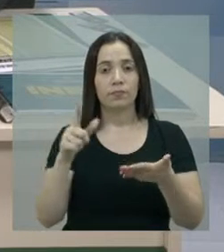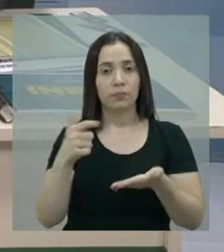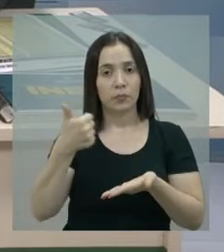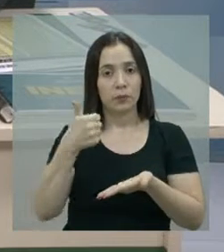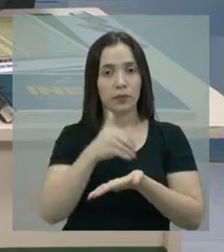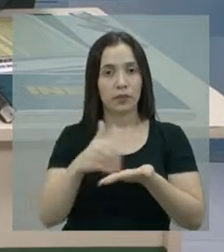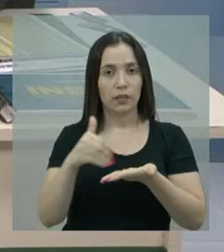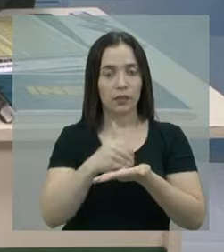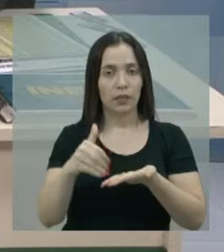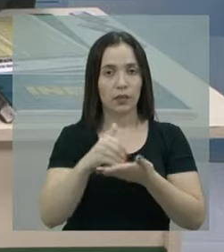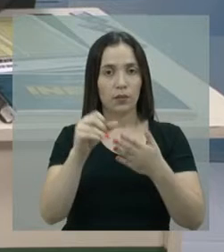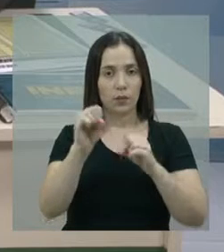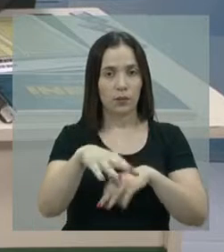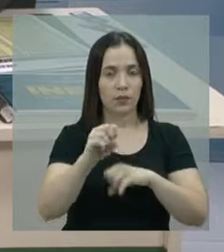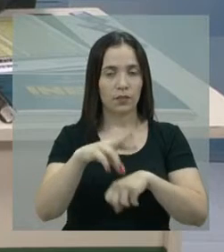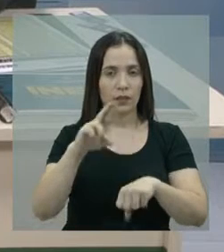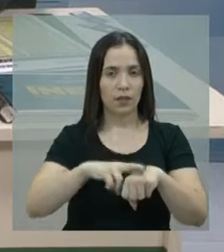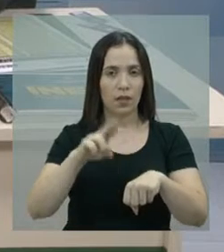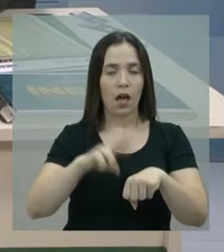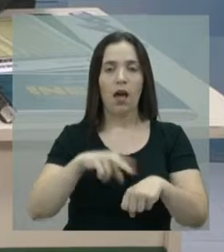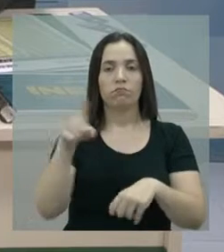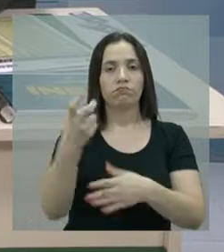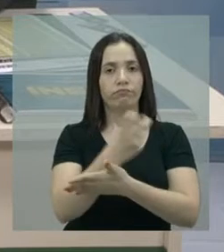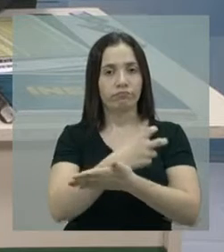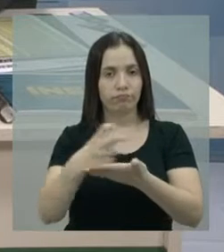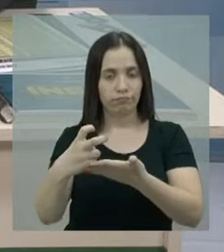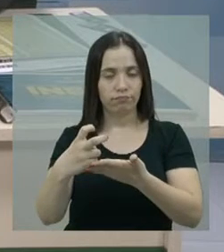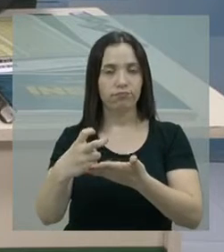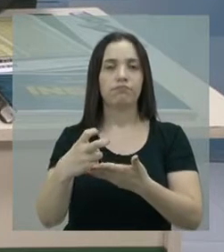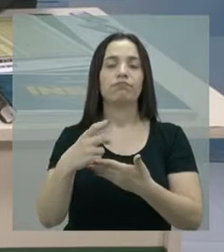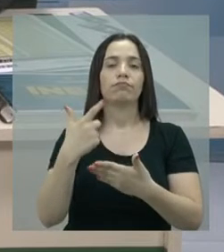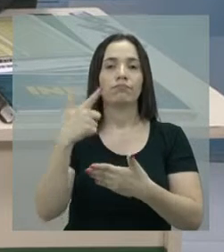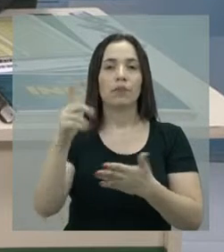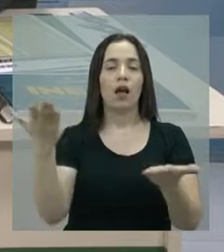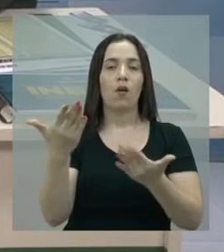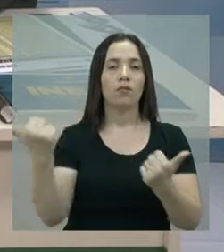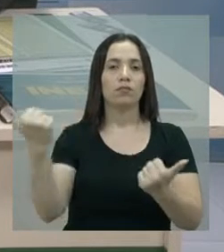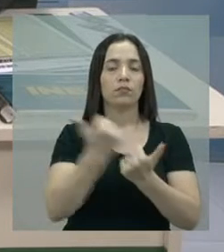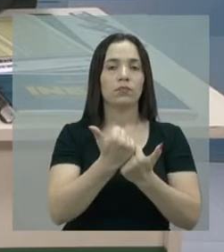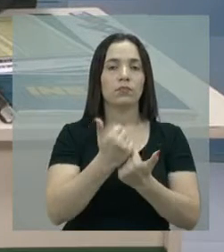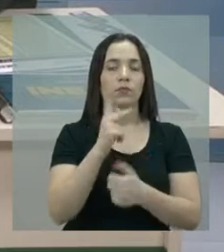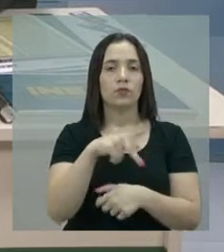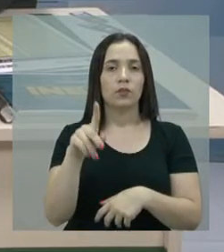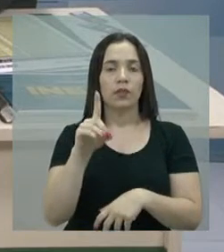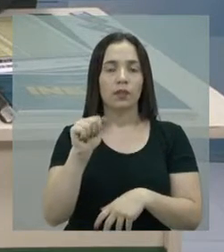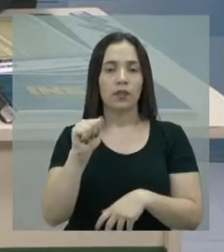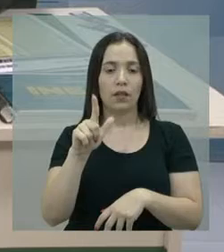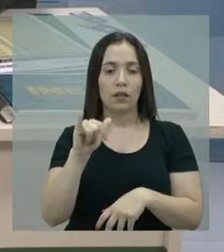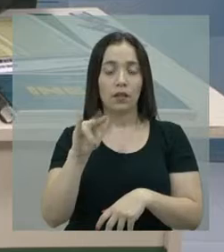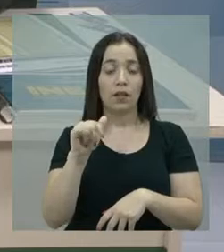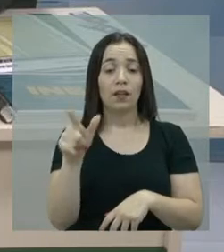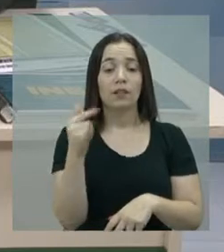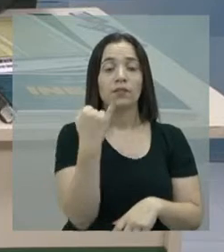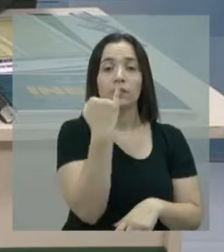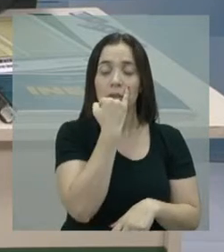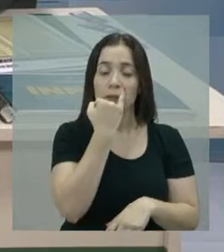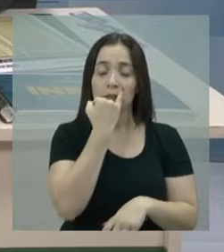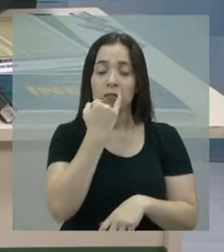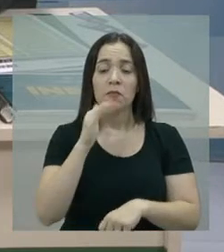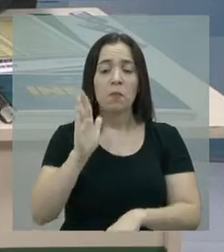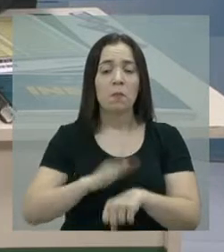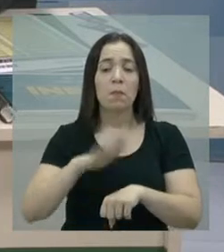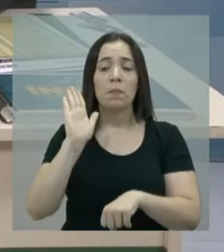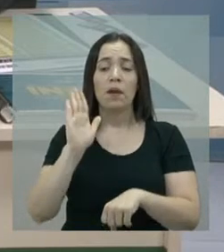Depois Cláudio. substituído pelo Jaime Cavalcante e agora pela professora Dalila, né? Só que Ivo Gomes fez o mais